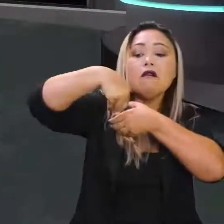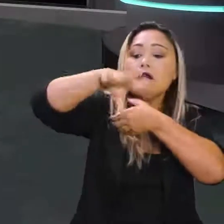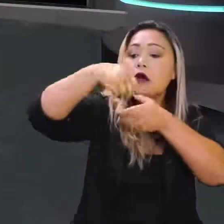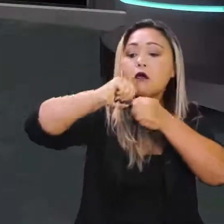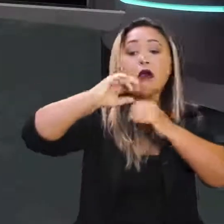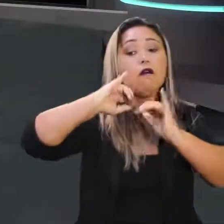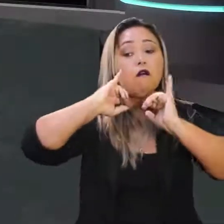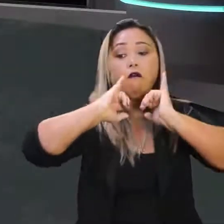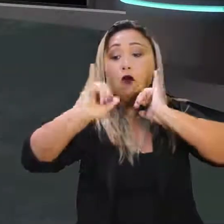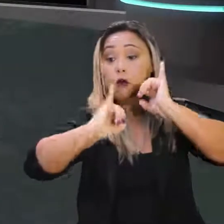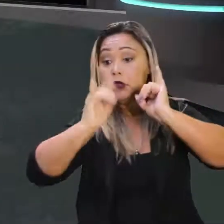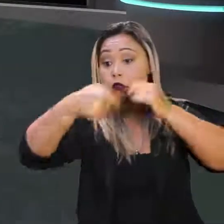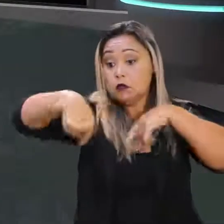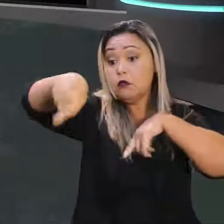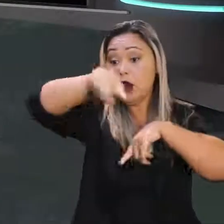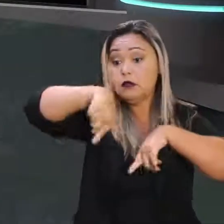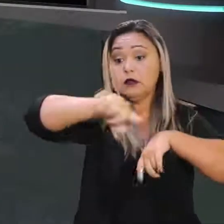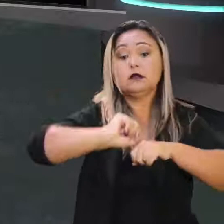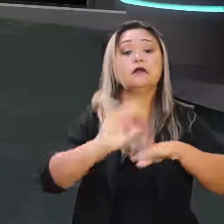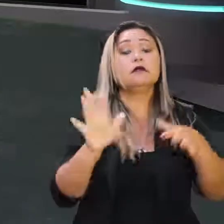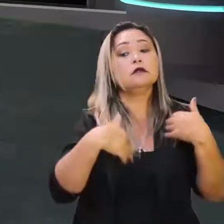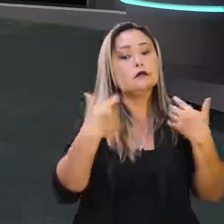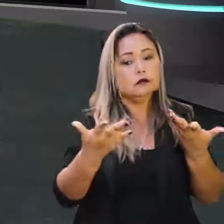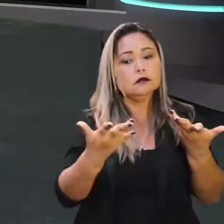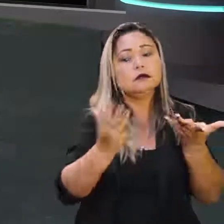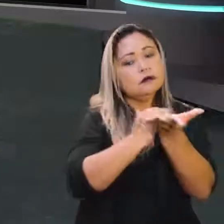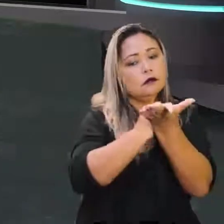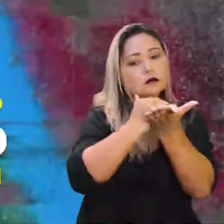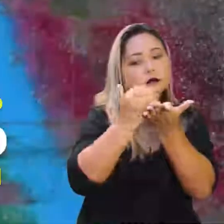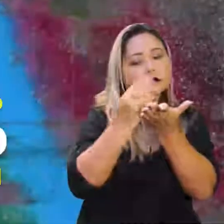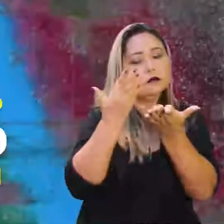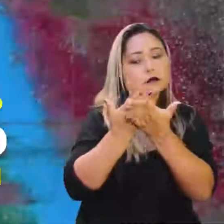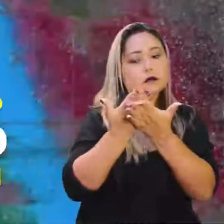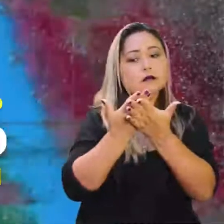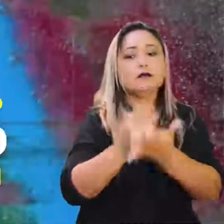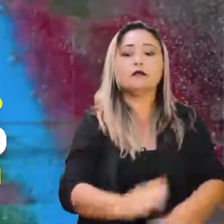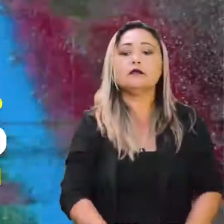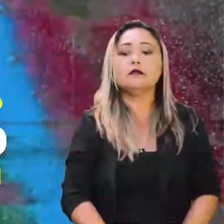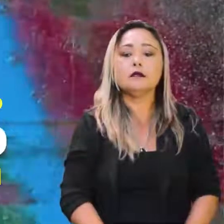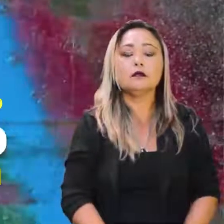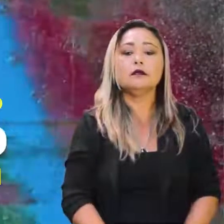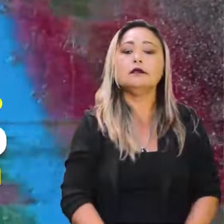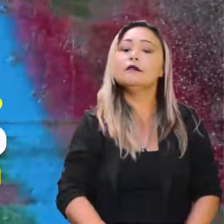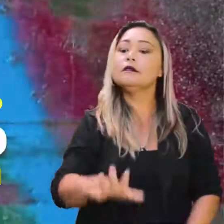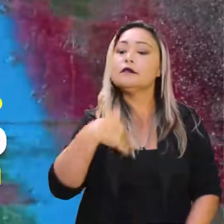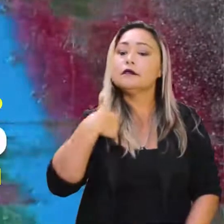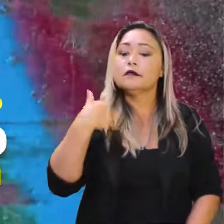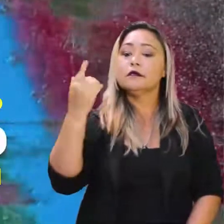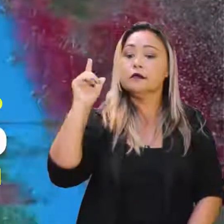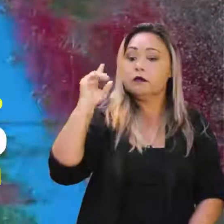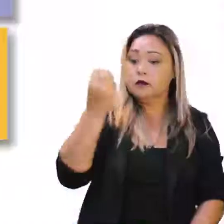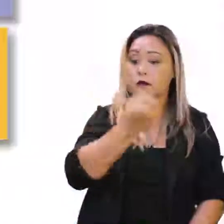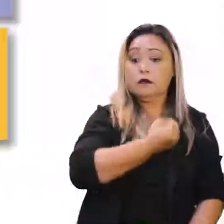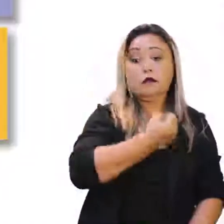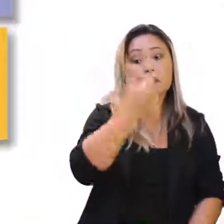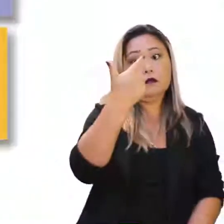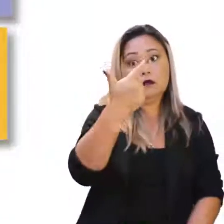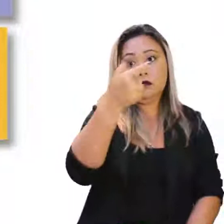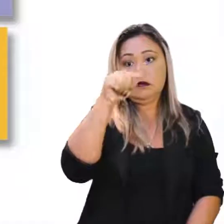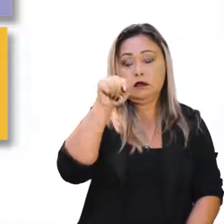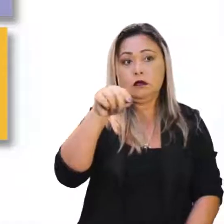necessária para vocês. Exatamente. Então vamos dar início nessa aula? Muito bem, aula